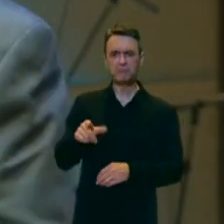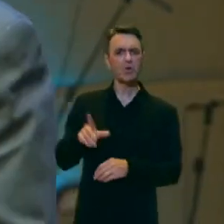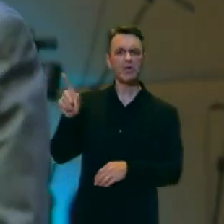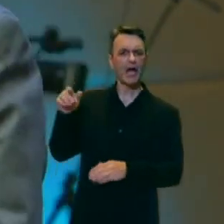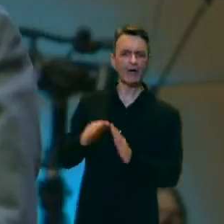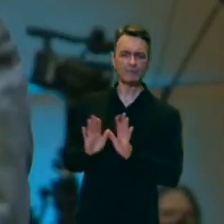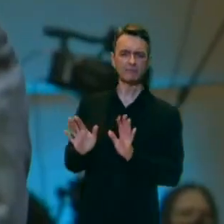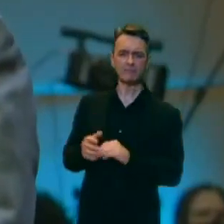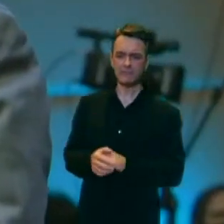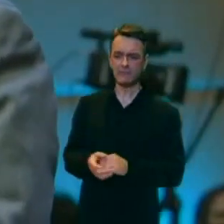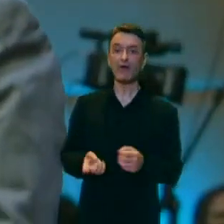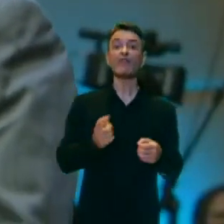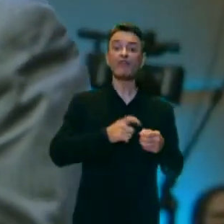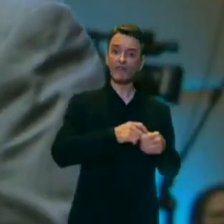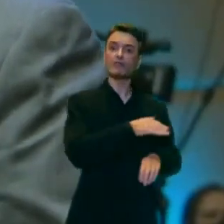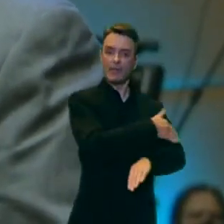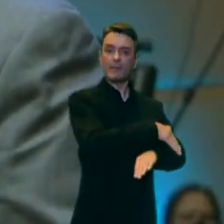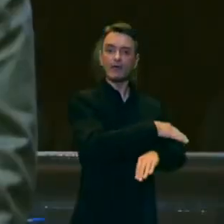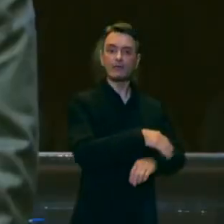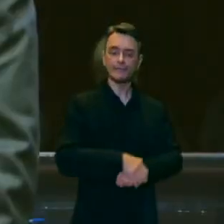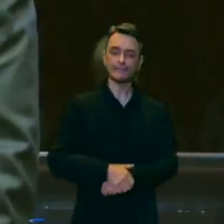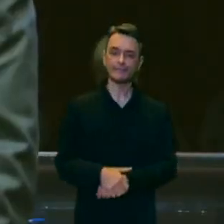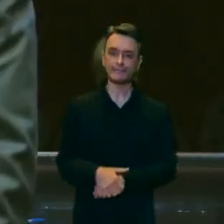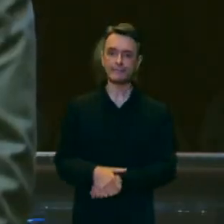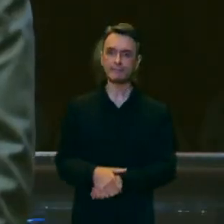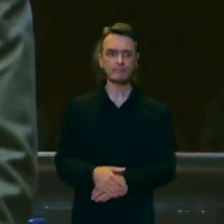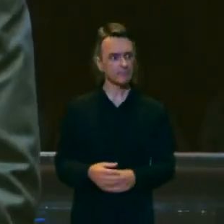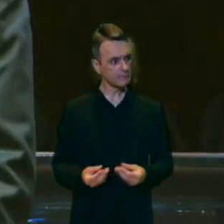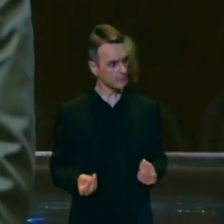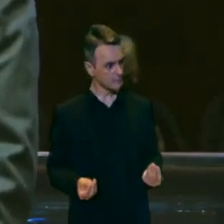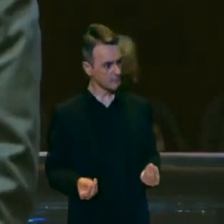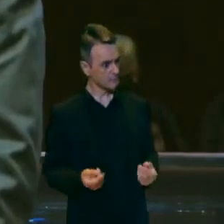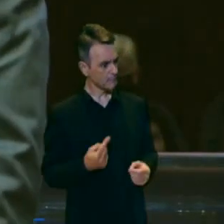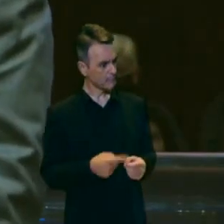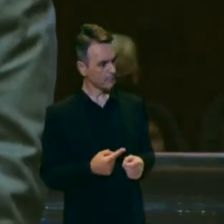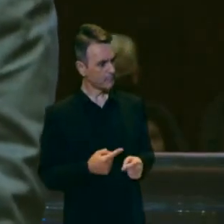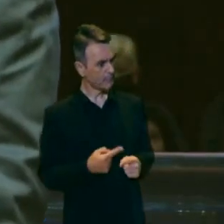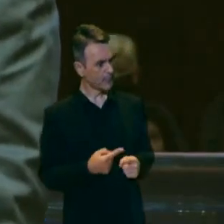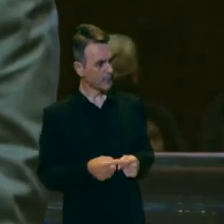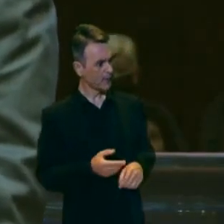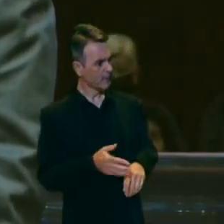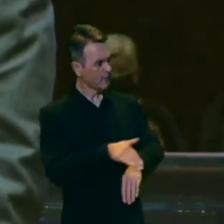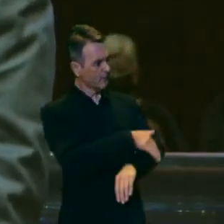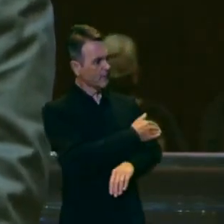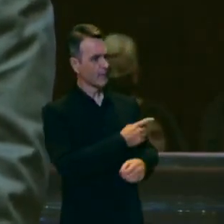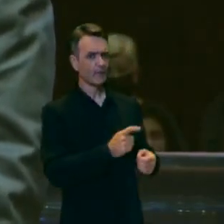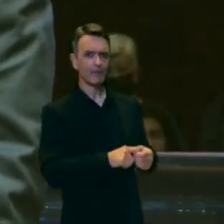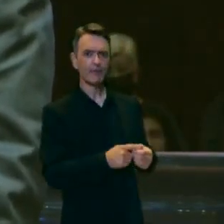você está agora? Voltei para a rua. E eu falei: mas por que você voltou para a rua, homem?